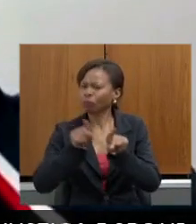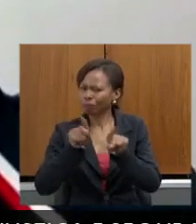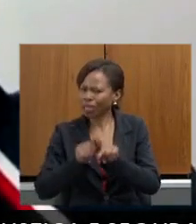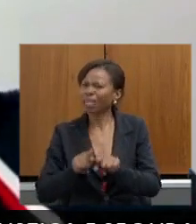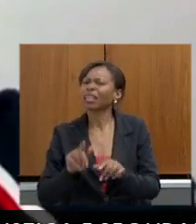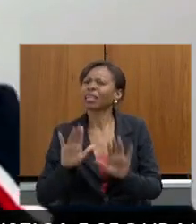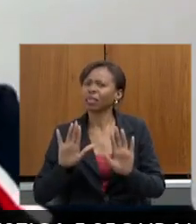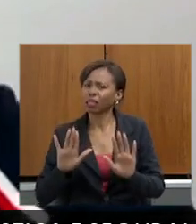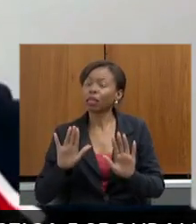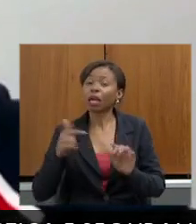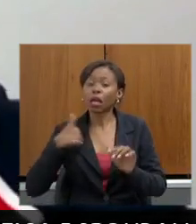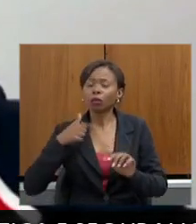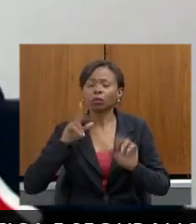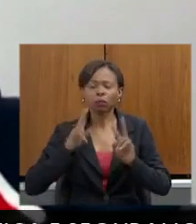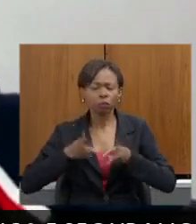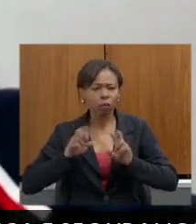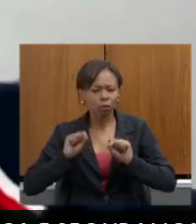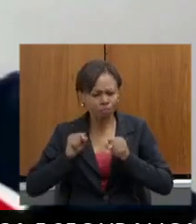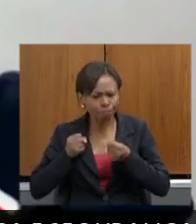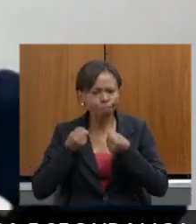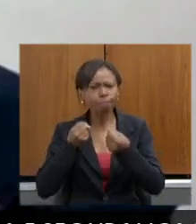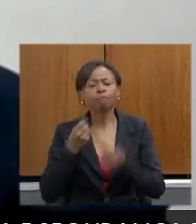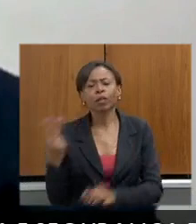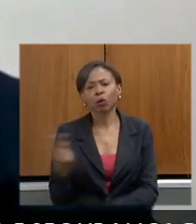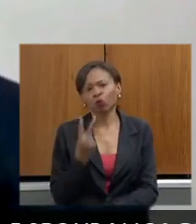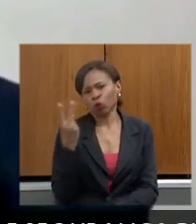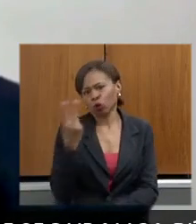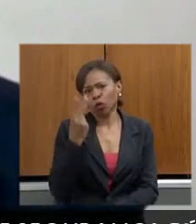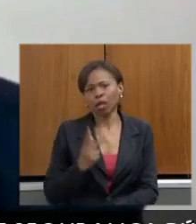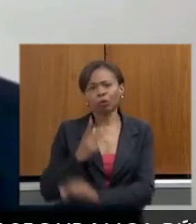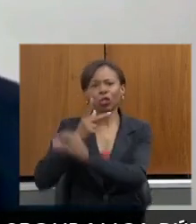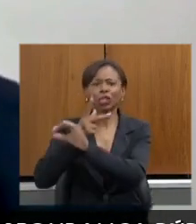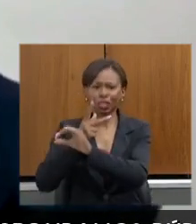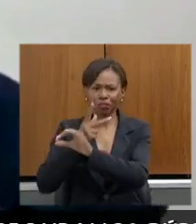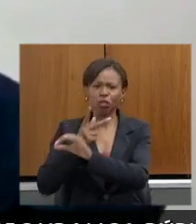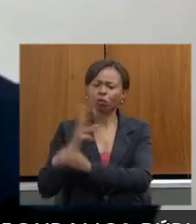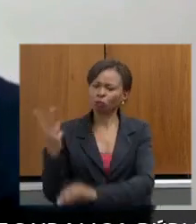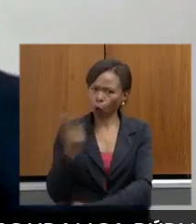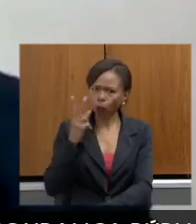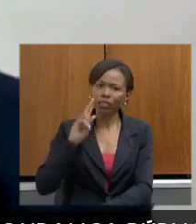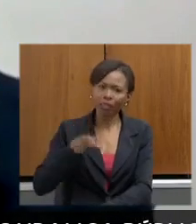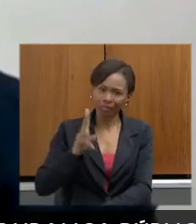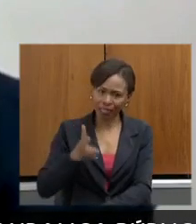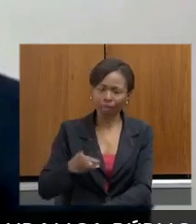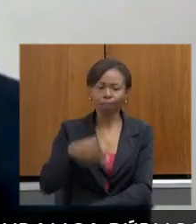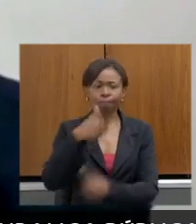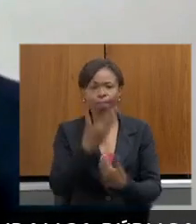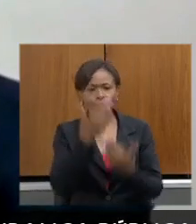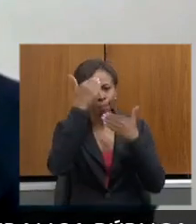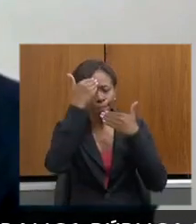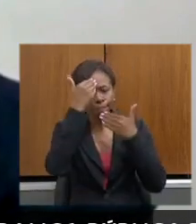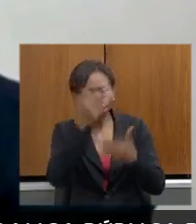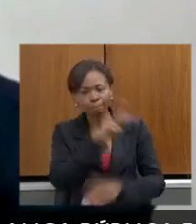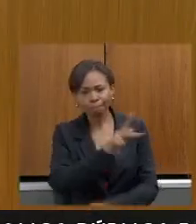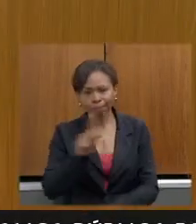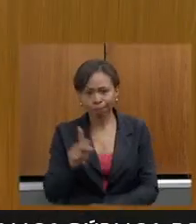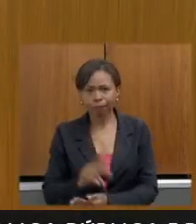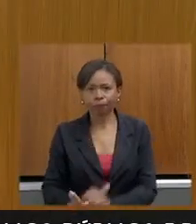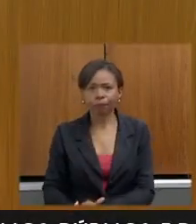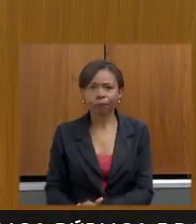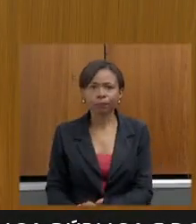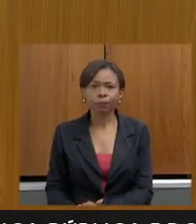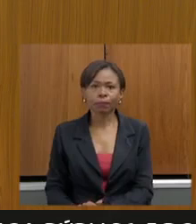paredes que eu posso poder valorizar a polícia civil estou certo fazendo isso brigar preset devolvo a